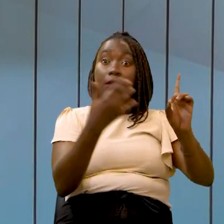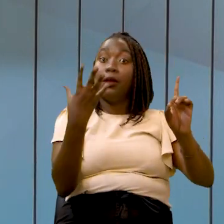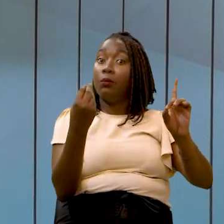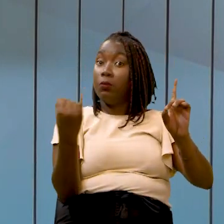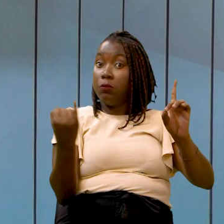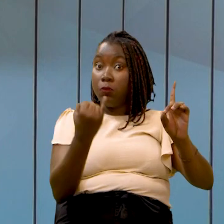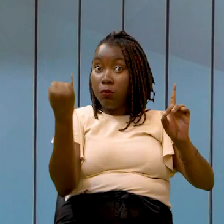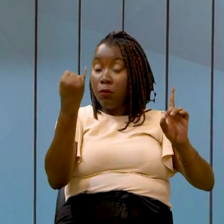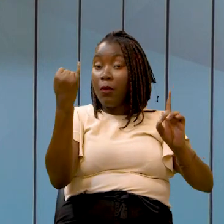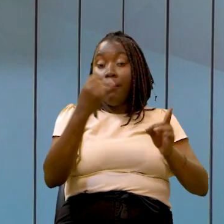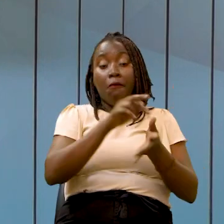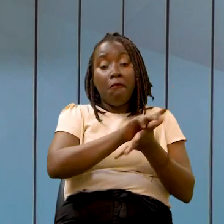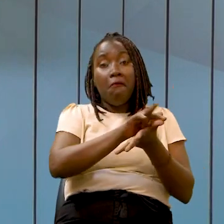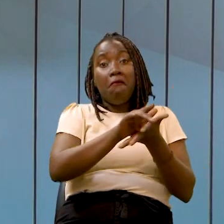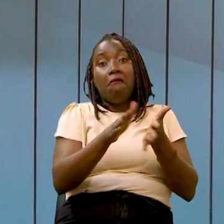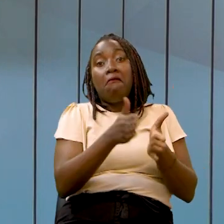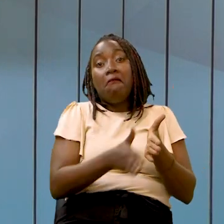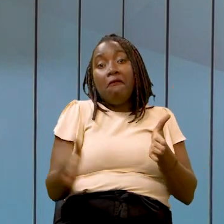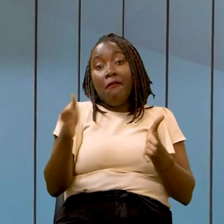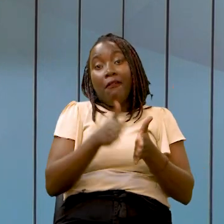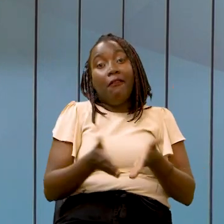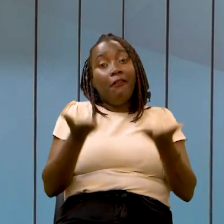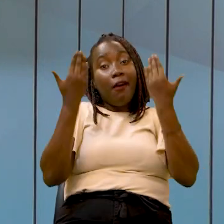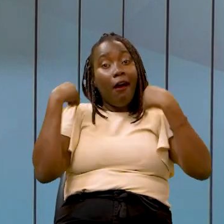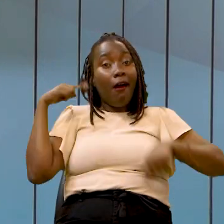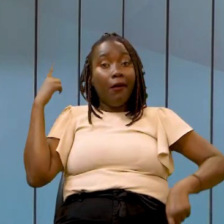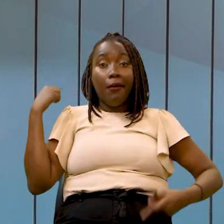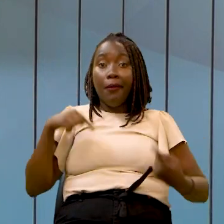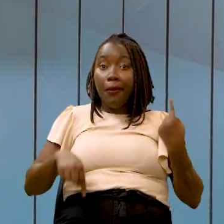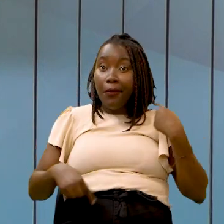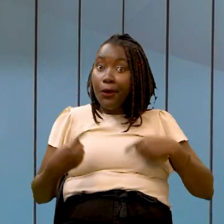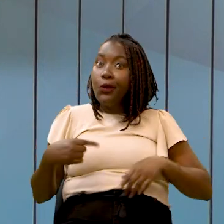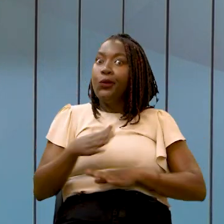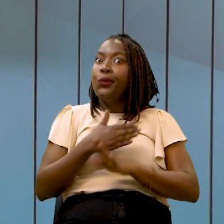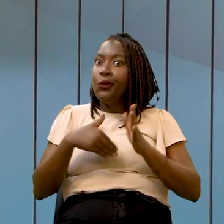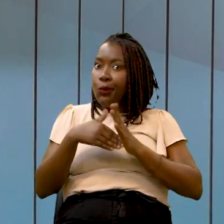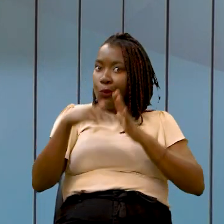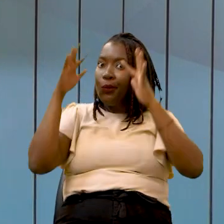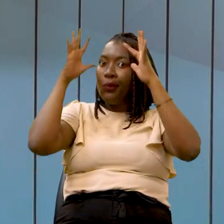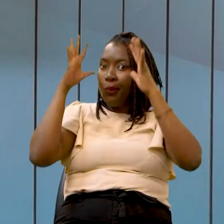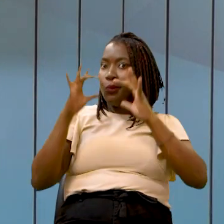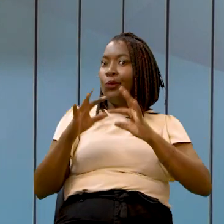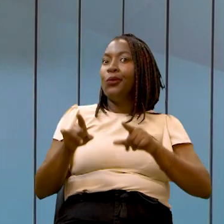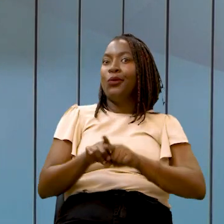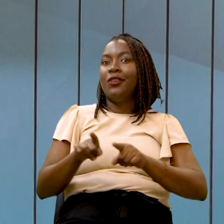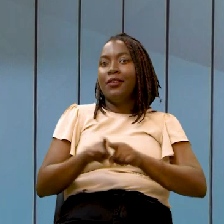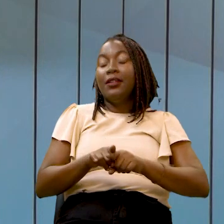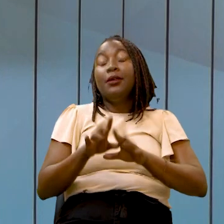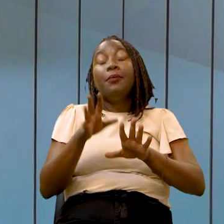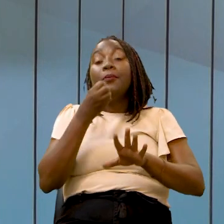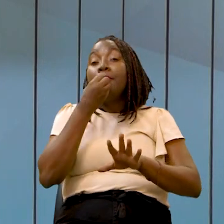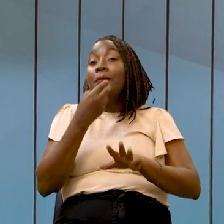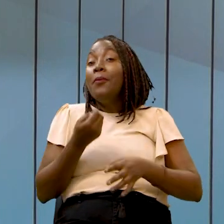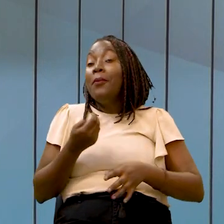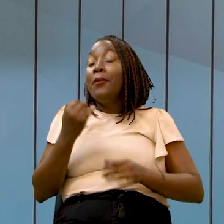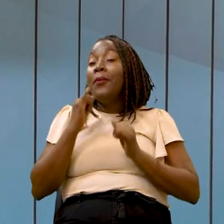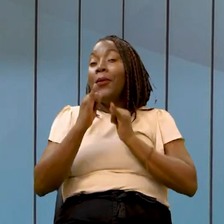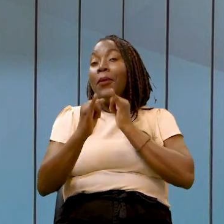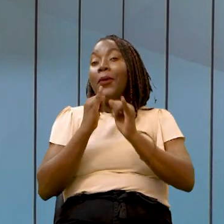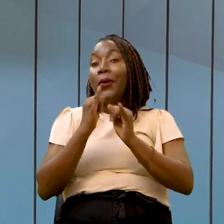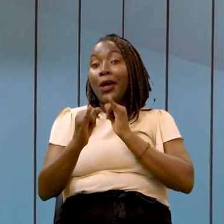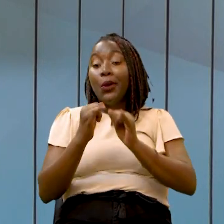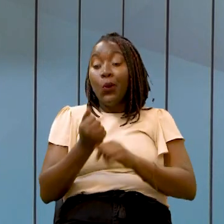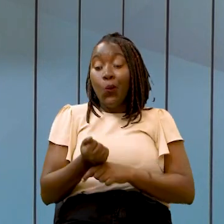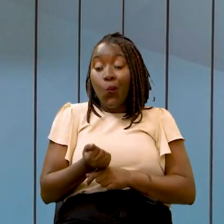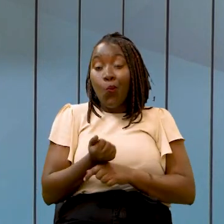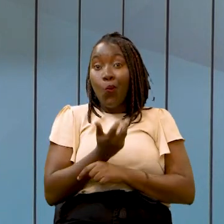que é muito importante para vários processos no organismo, inclusive toda a parte imunológica. A boa notícia é